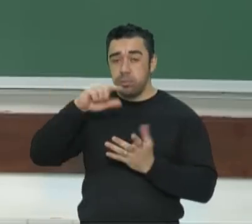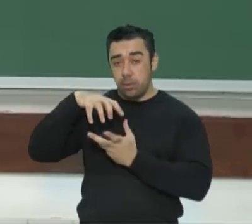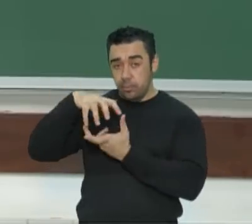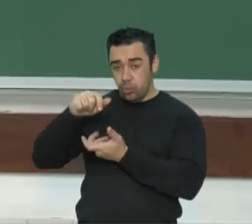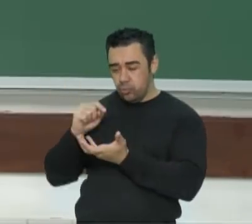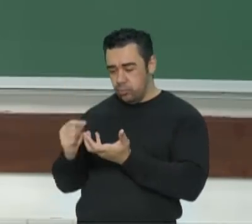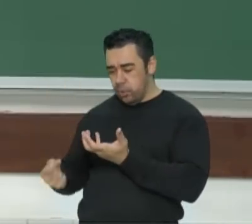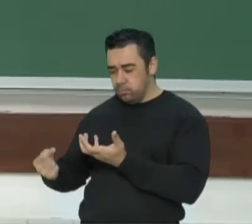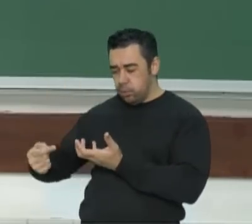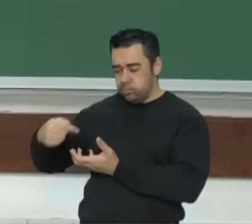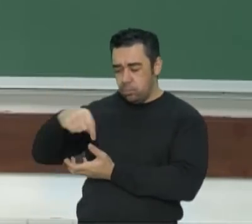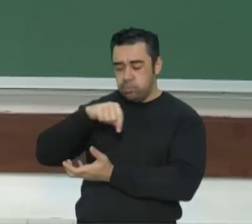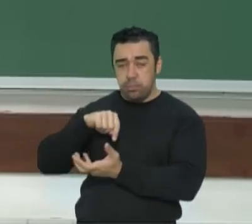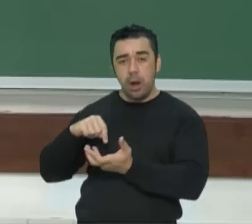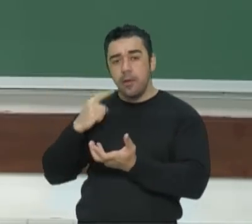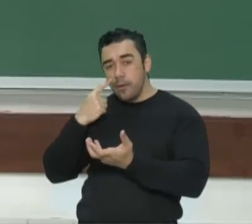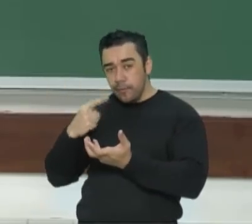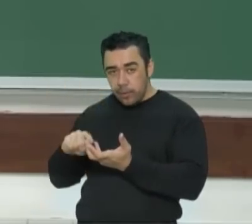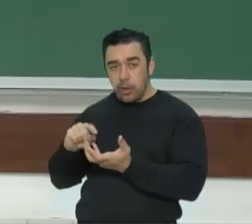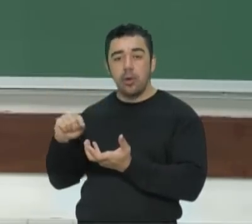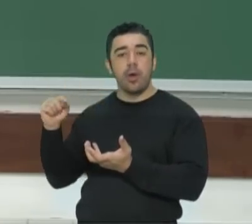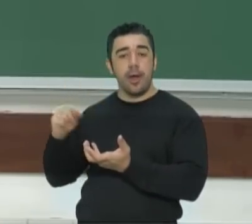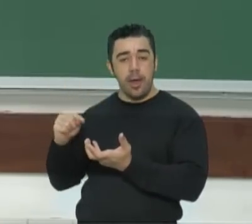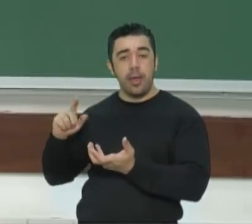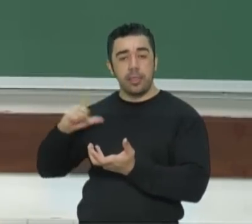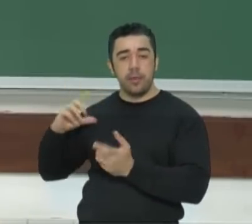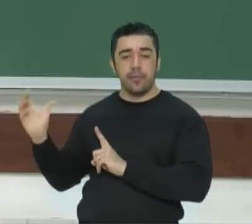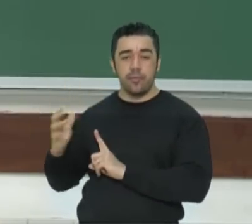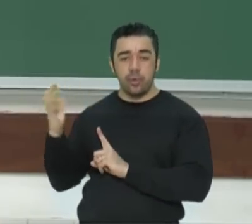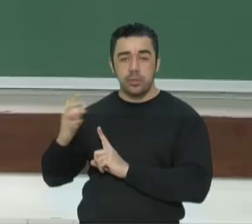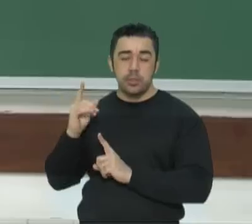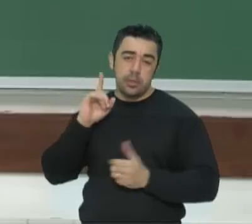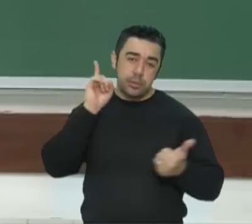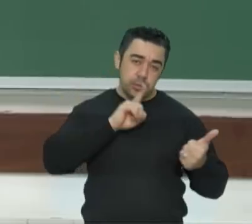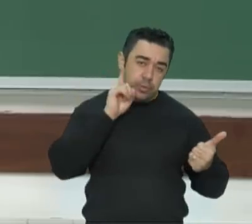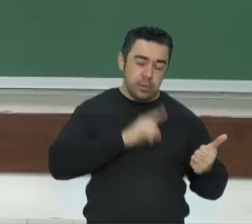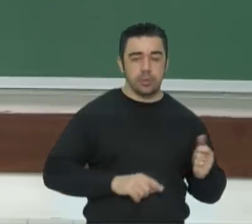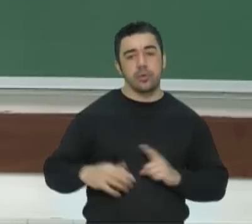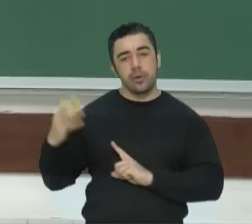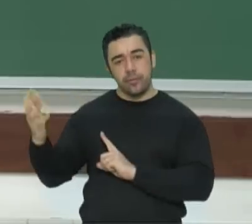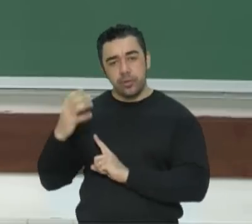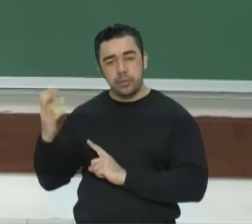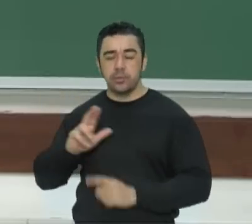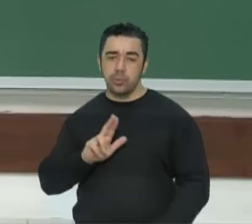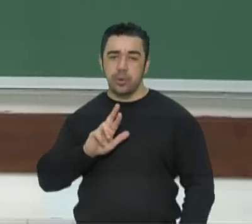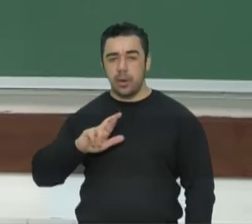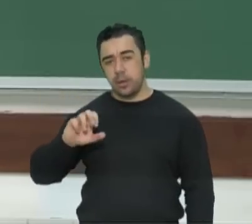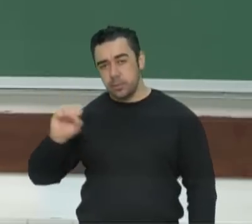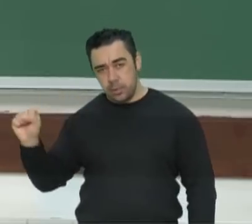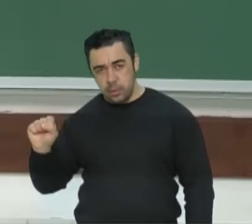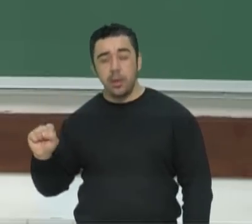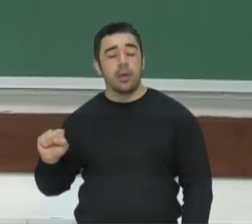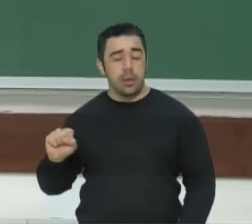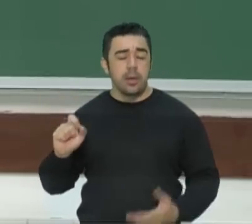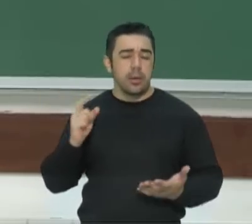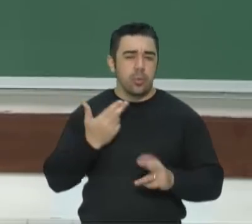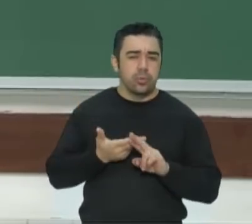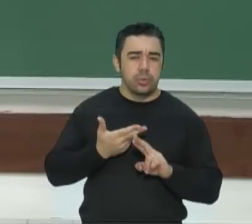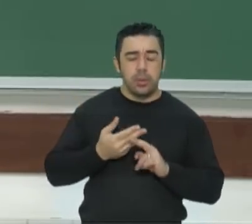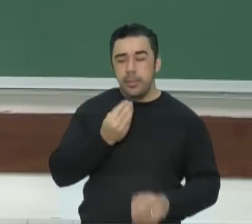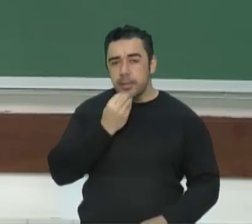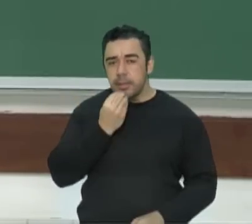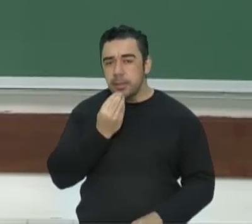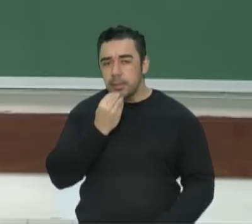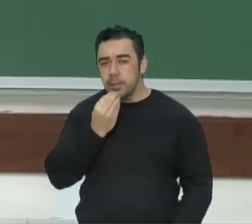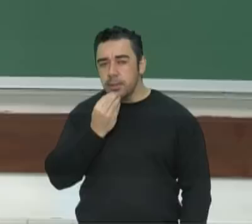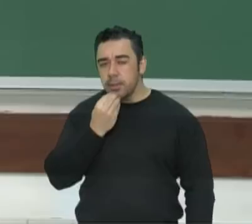muitas delas, nós vimos nas aulas, influenciadas por Estados Unidos e União Soviética, que usaram essas guerras para testar